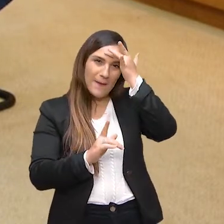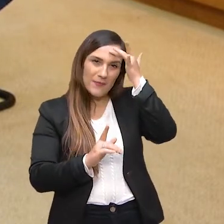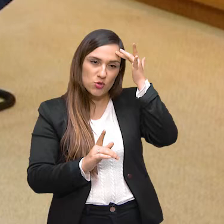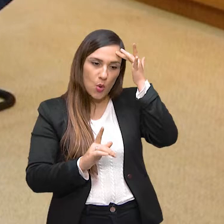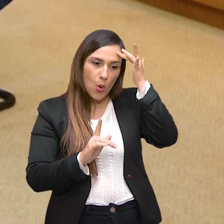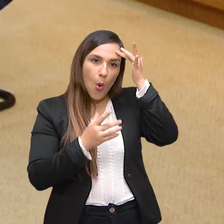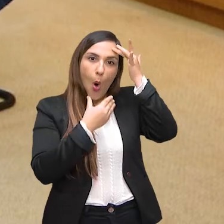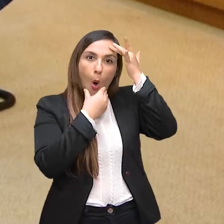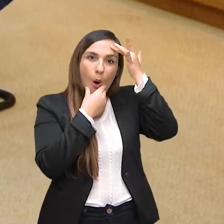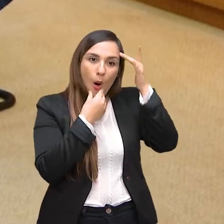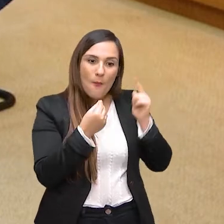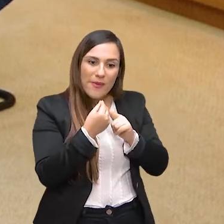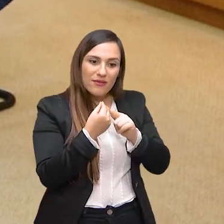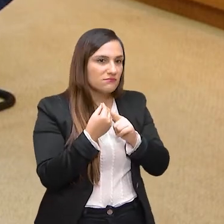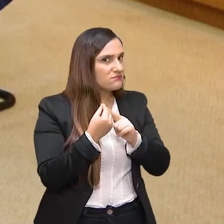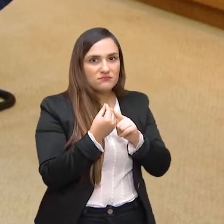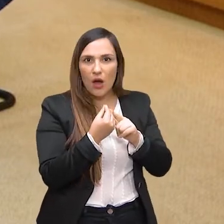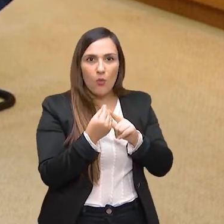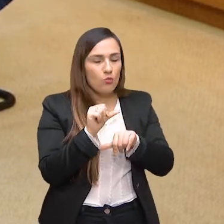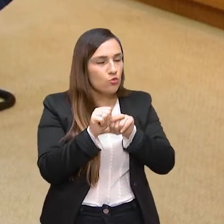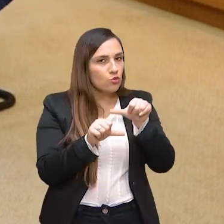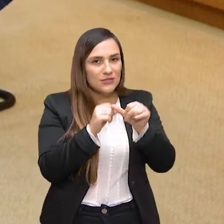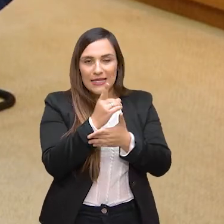Homem, assegurando que todas as pessoas,